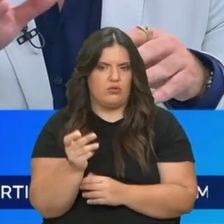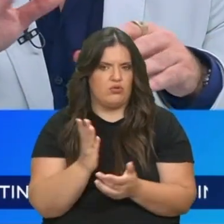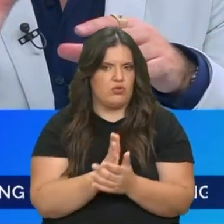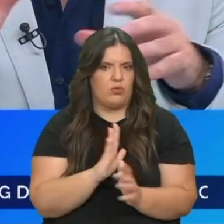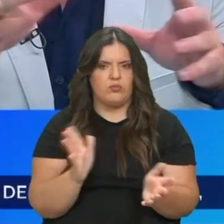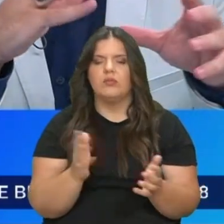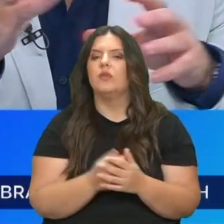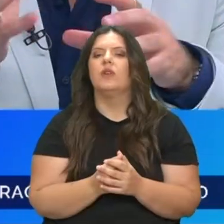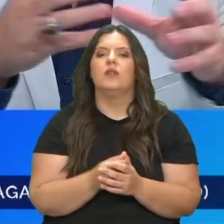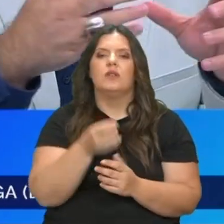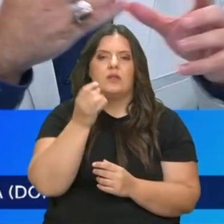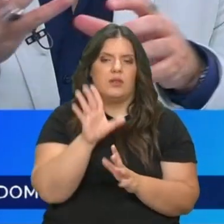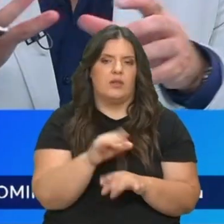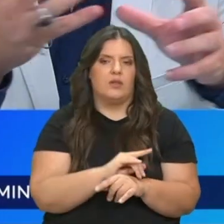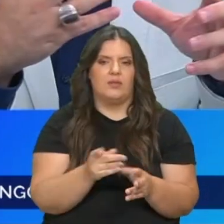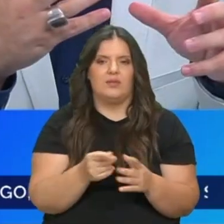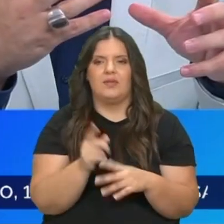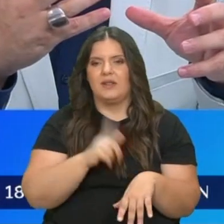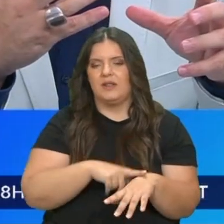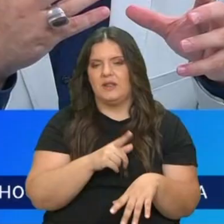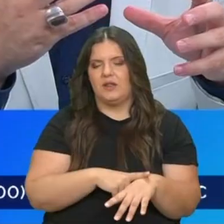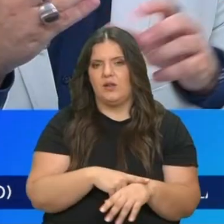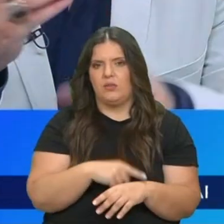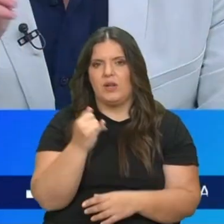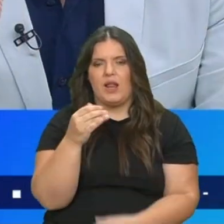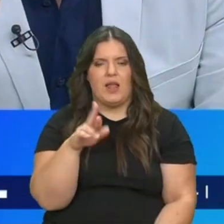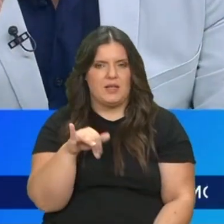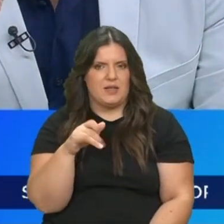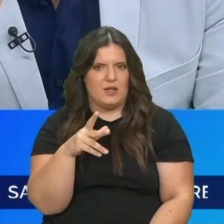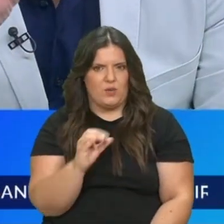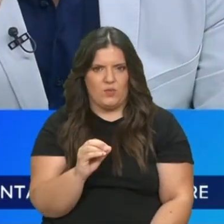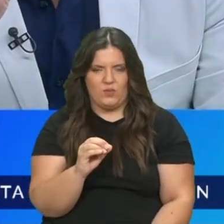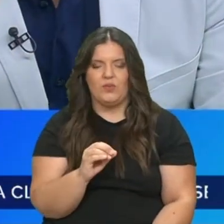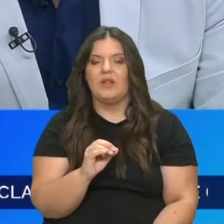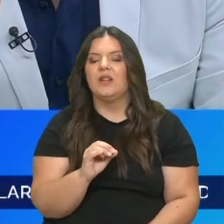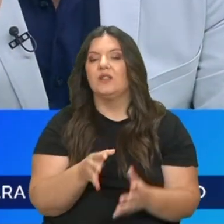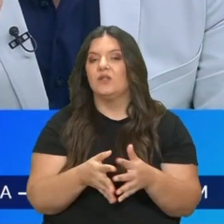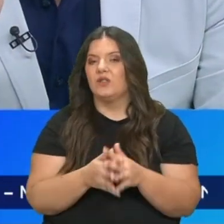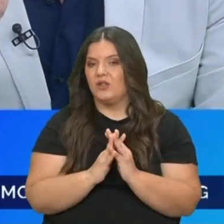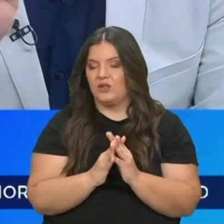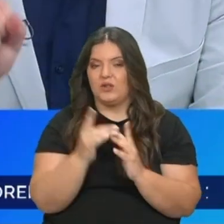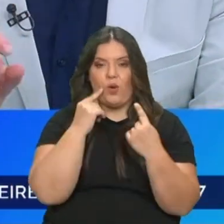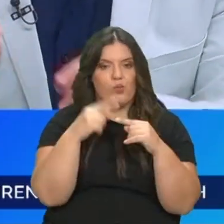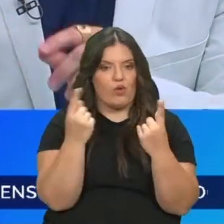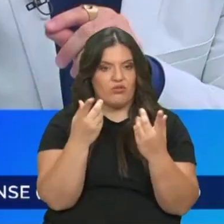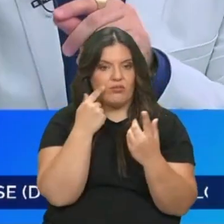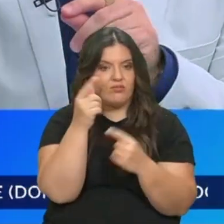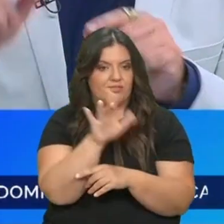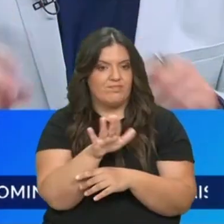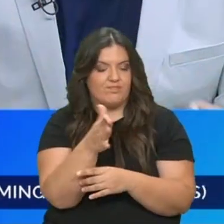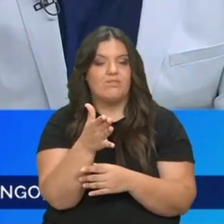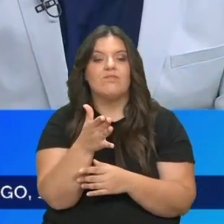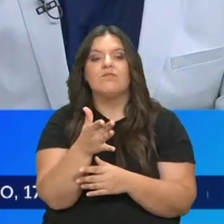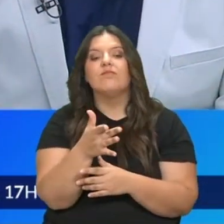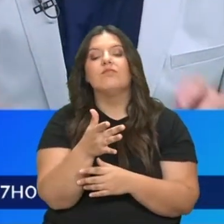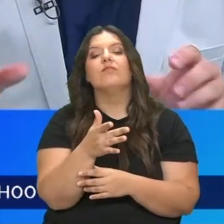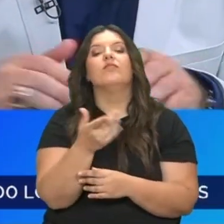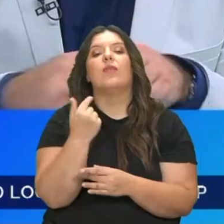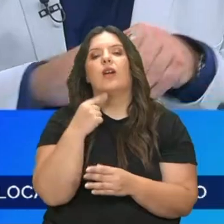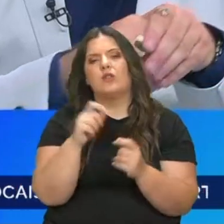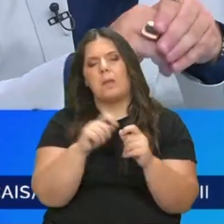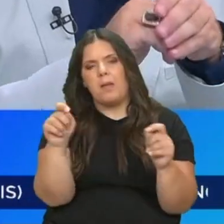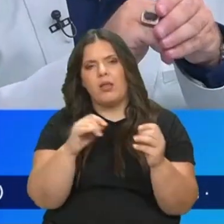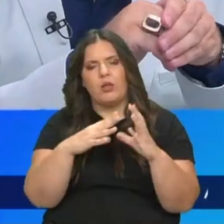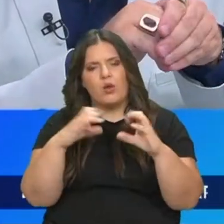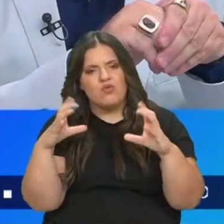Isto é um piscar de olhos em termos do tempo galáctico, digamos assim. São estas estruturas que mostra esta ilustração. Para teres uma ideia do tamanho destas